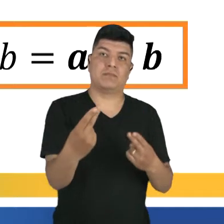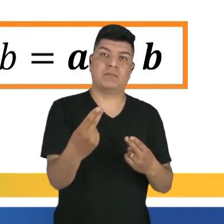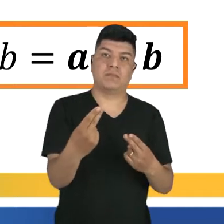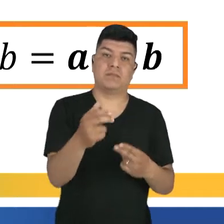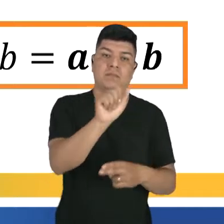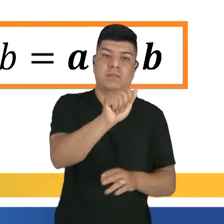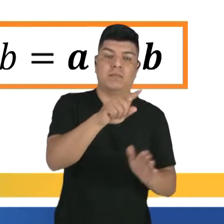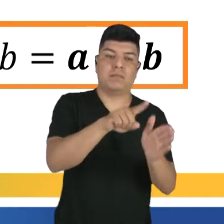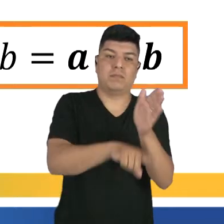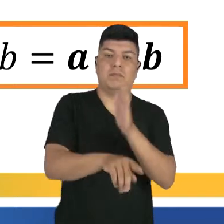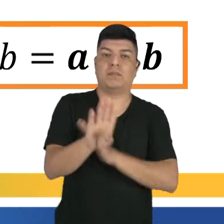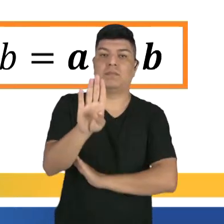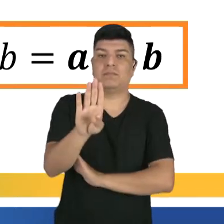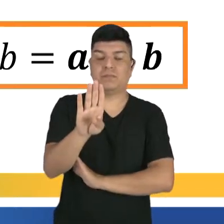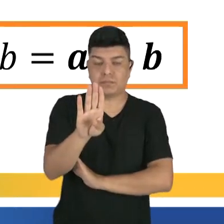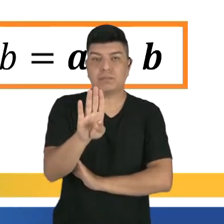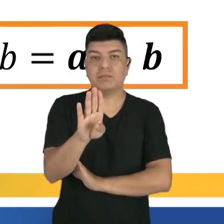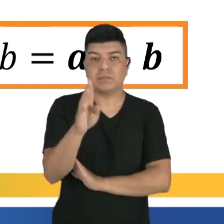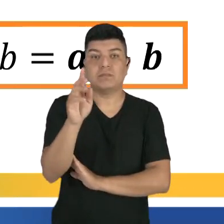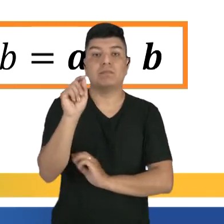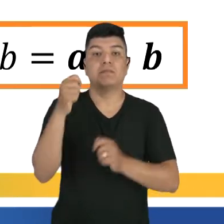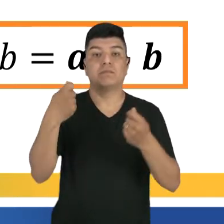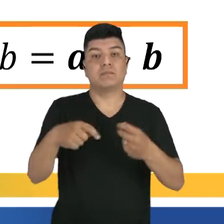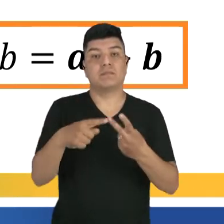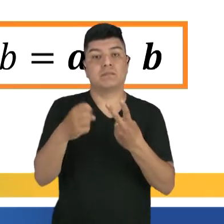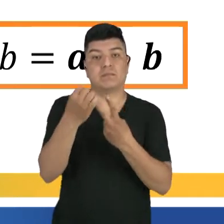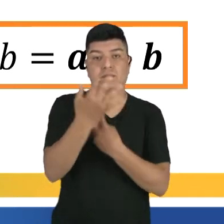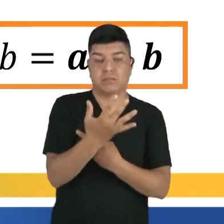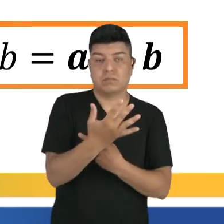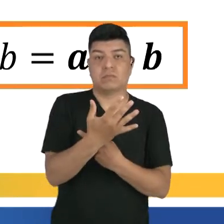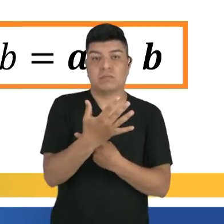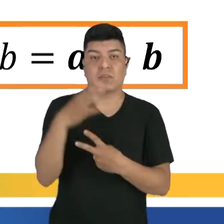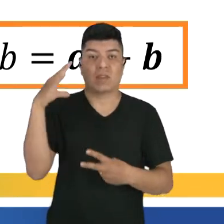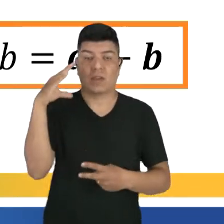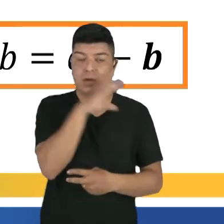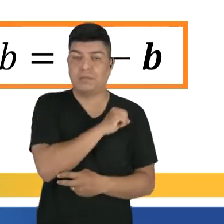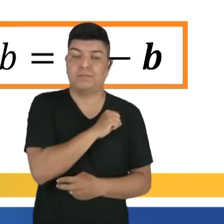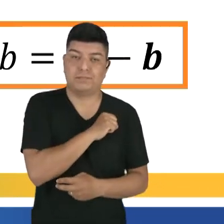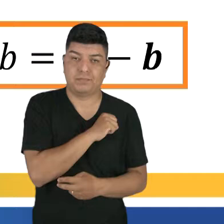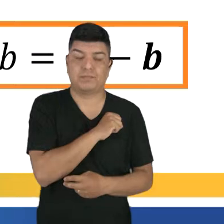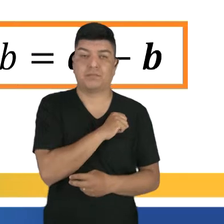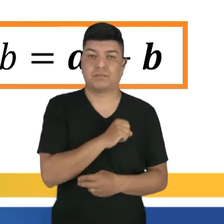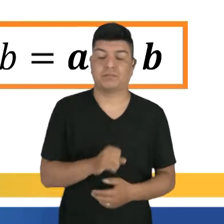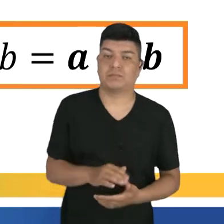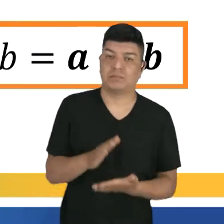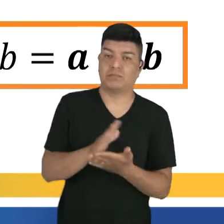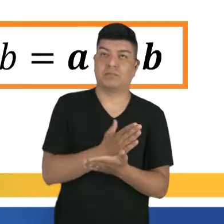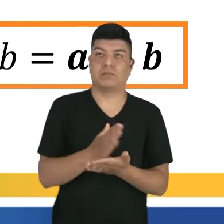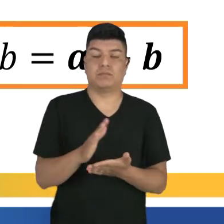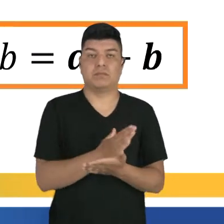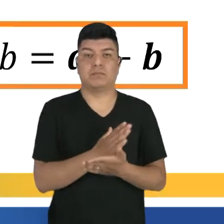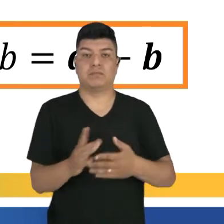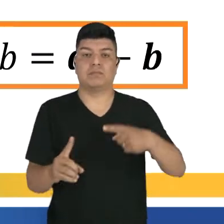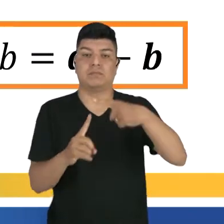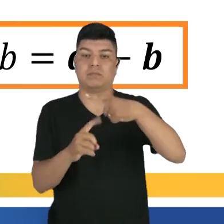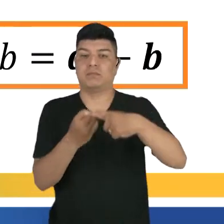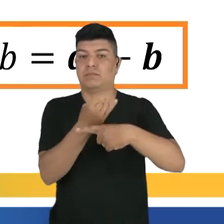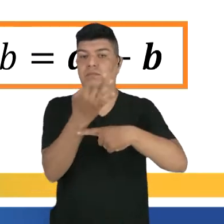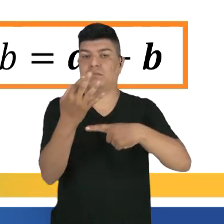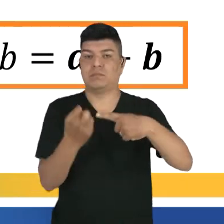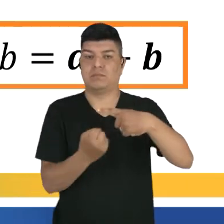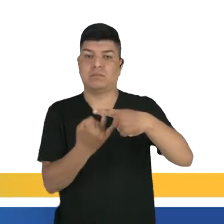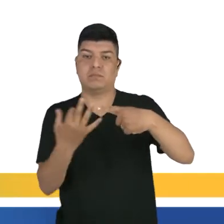eles vão ser fundamentais para a gente racionalizar de forma rápida alguns denominadores de